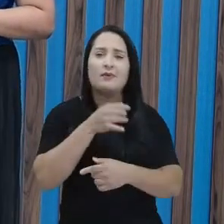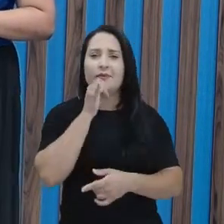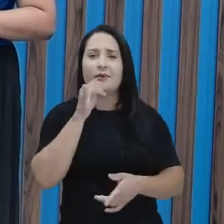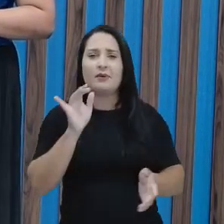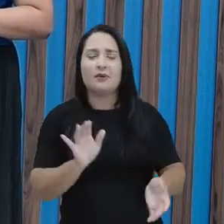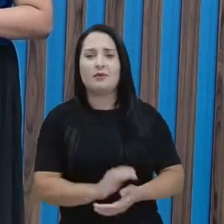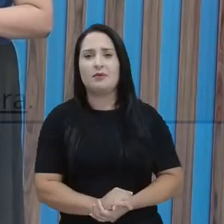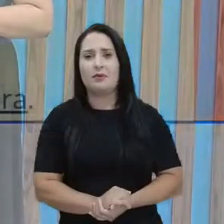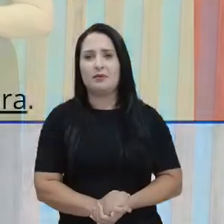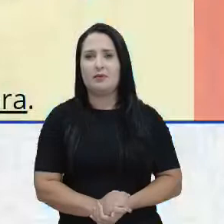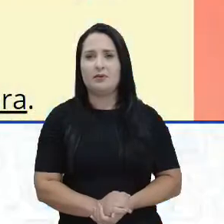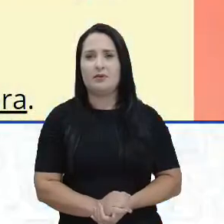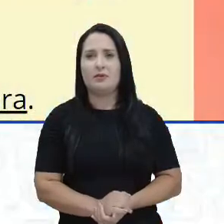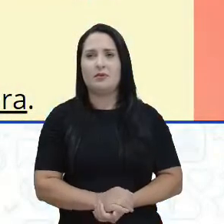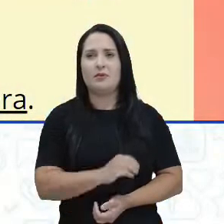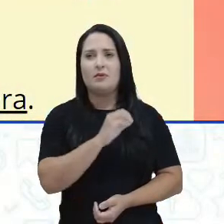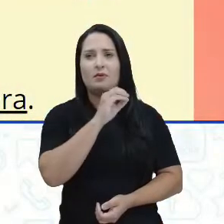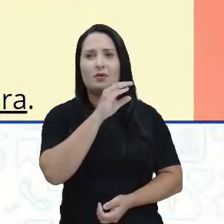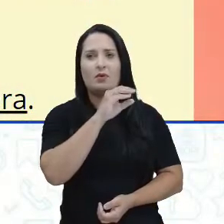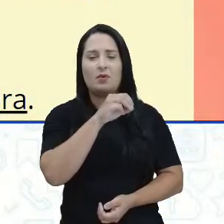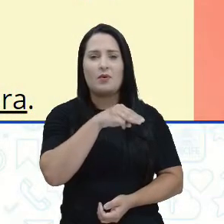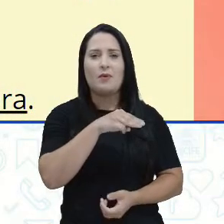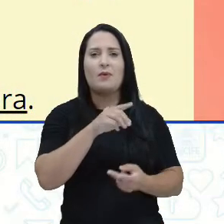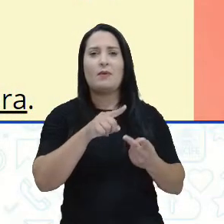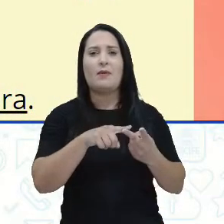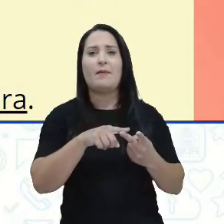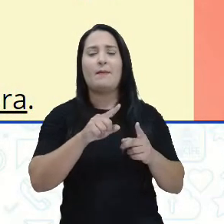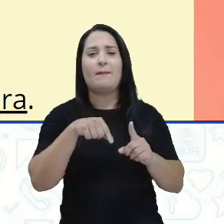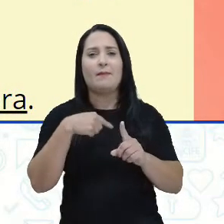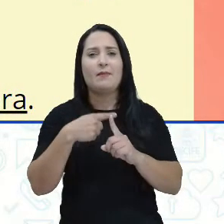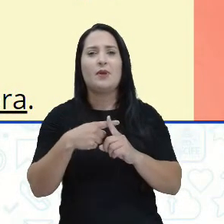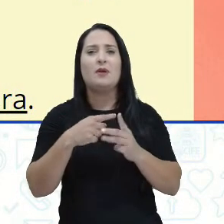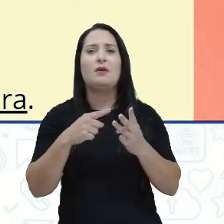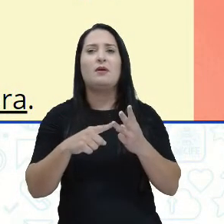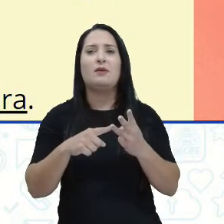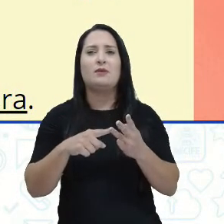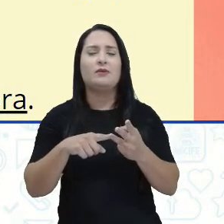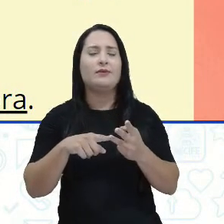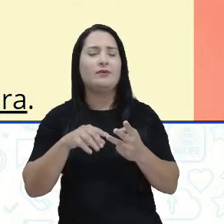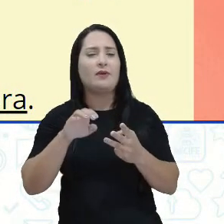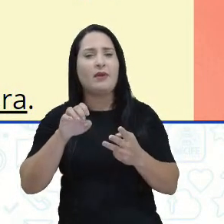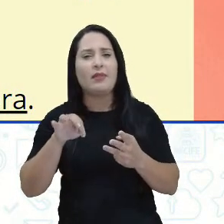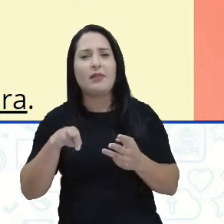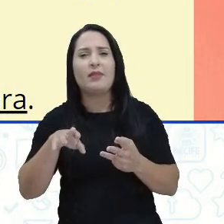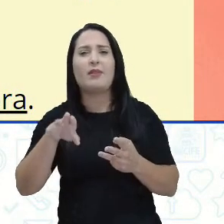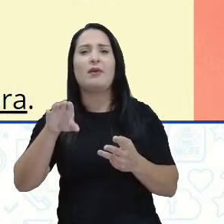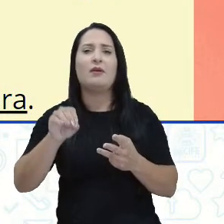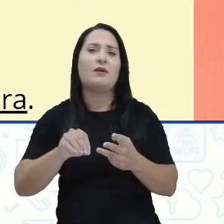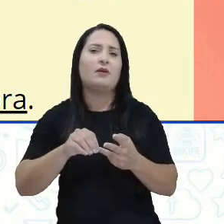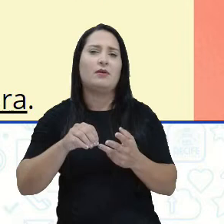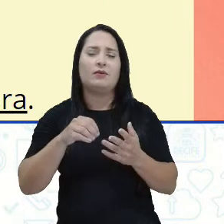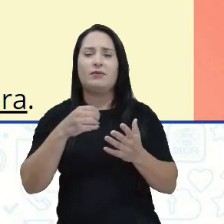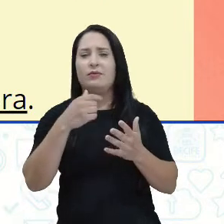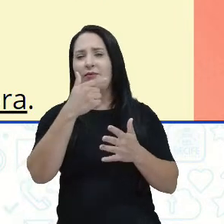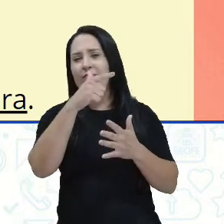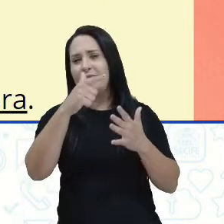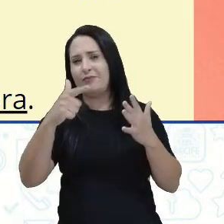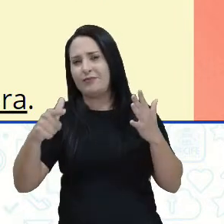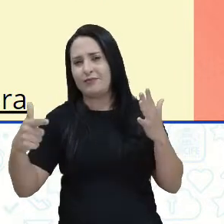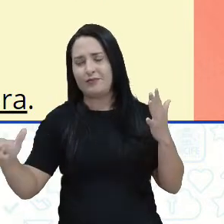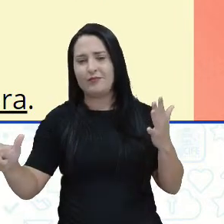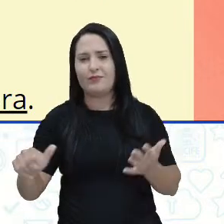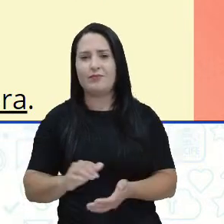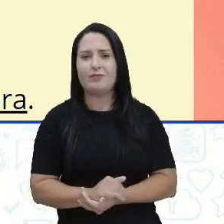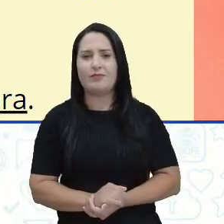como, mais, todavia, porém, entretanto, e aí faltou outra vírgula aqui de novo. A professora dando aula de vírgula, comendo as